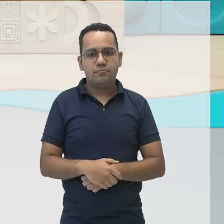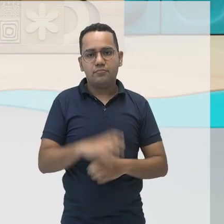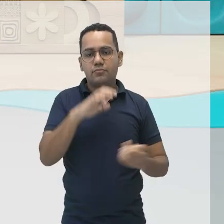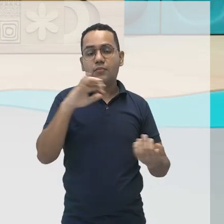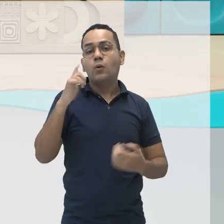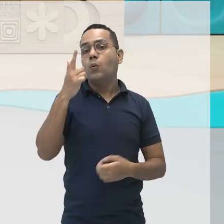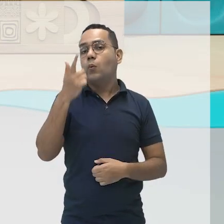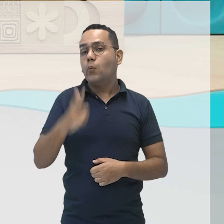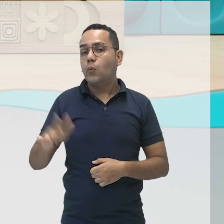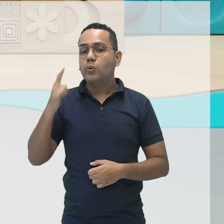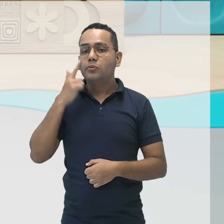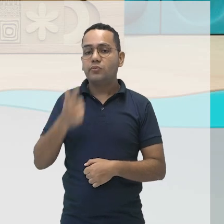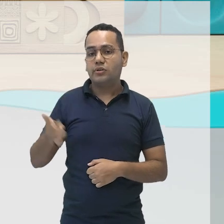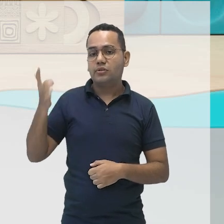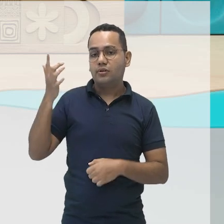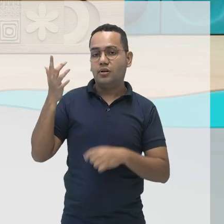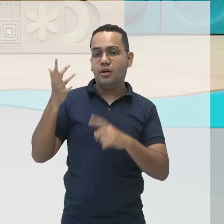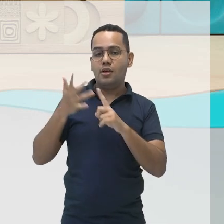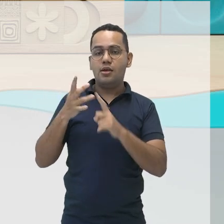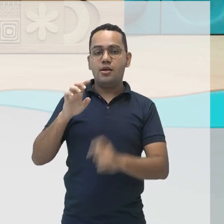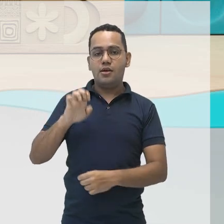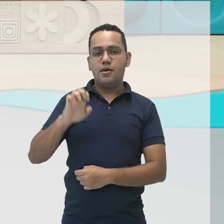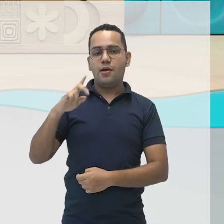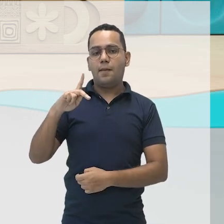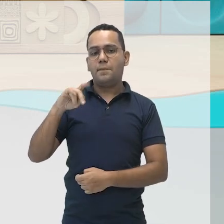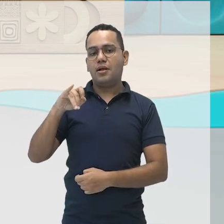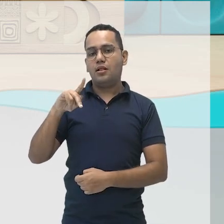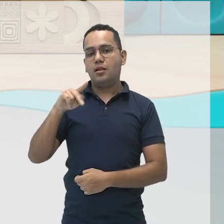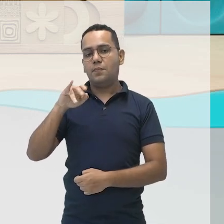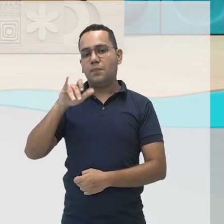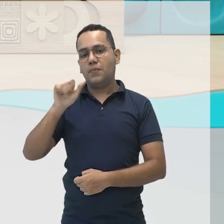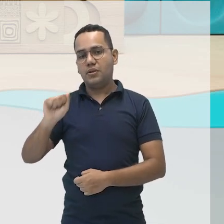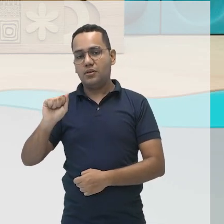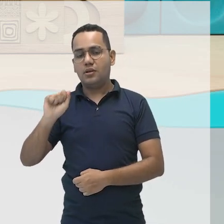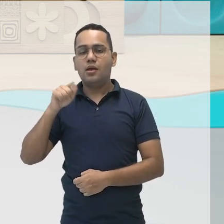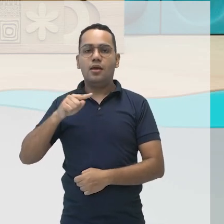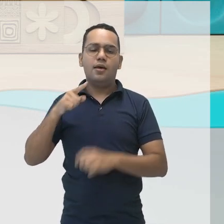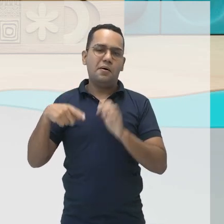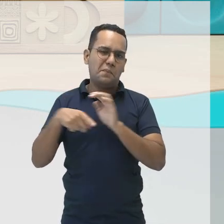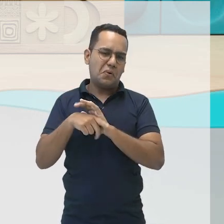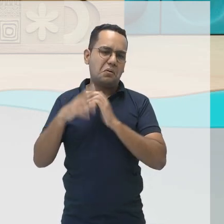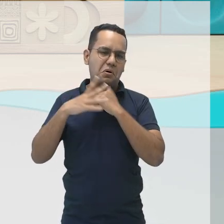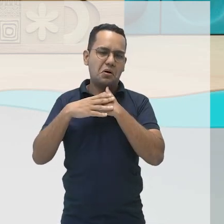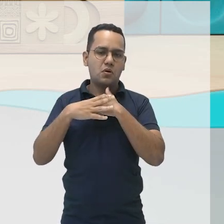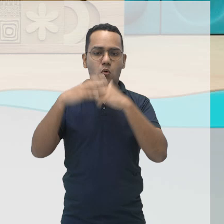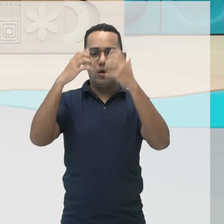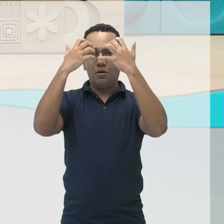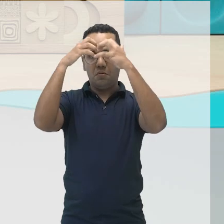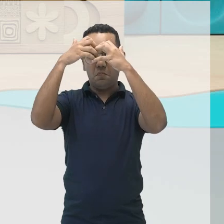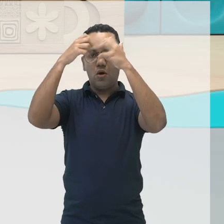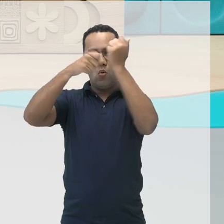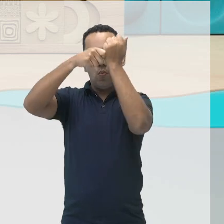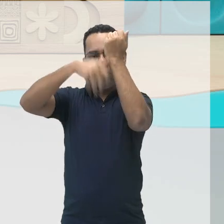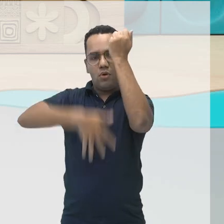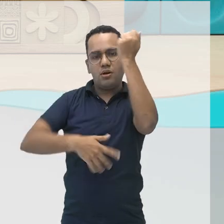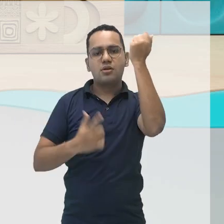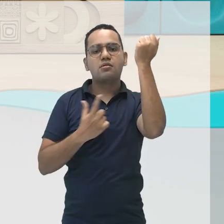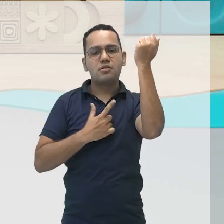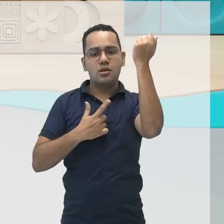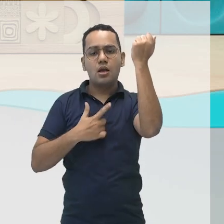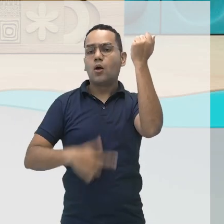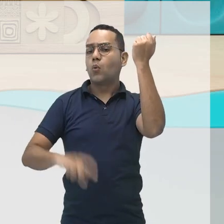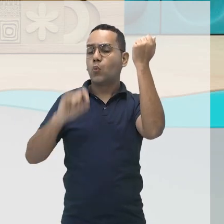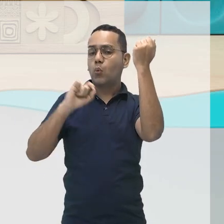vocês, que é sobre epilepsia. A epilepsia ela é uma doença neurológica do sistema nervoso central, em que a atividade